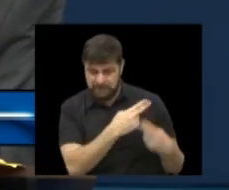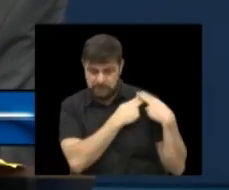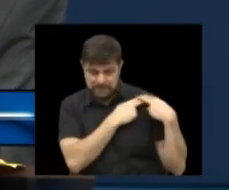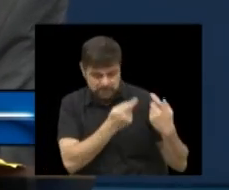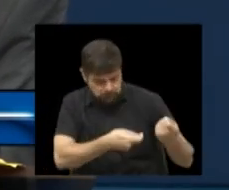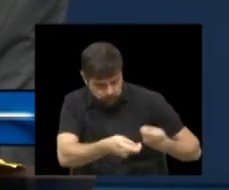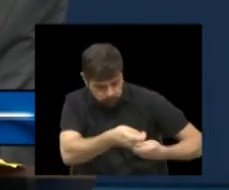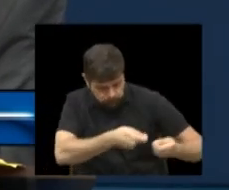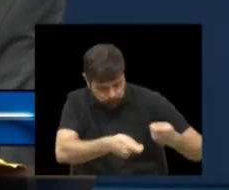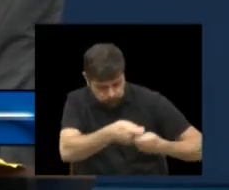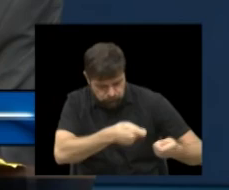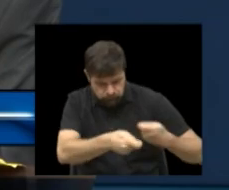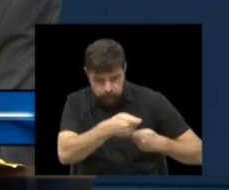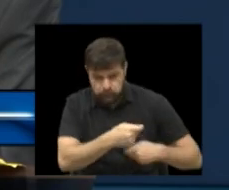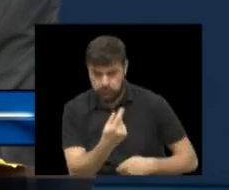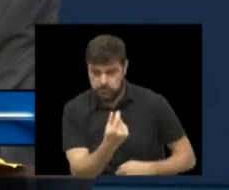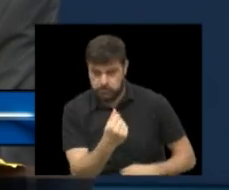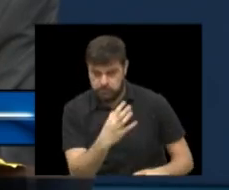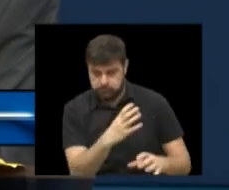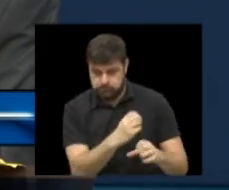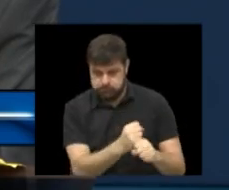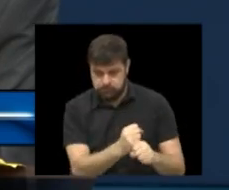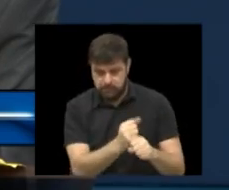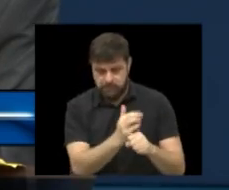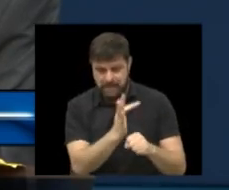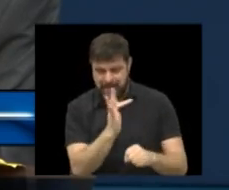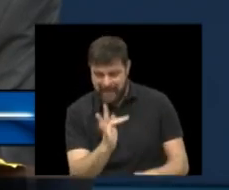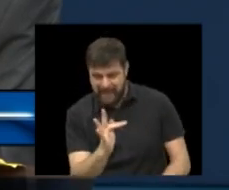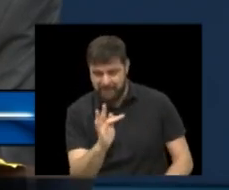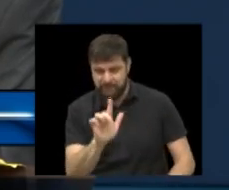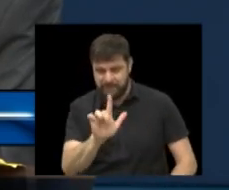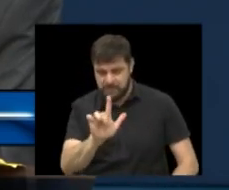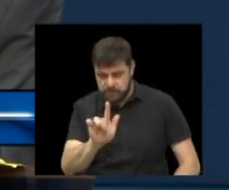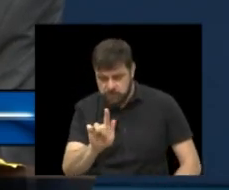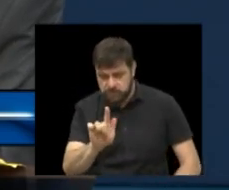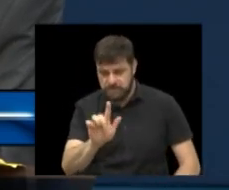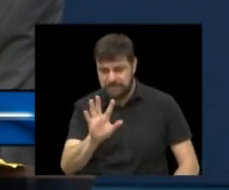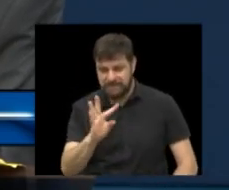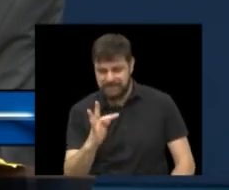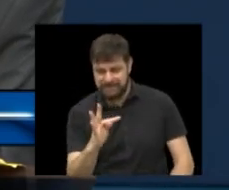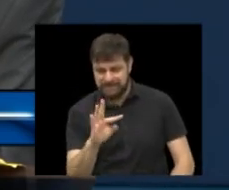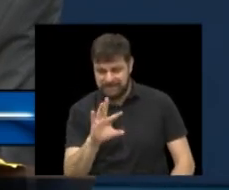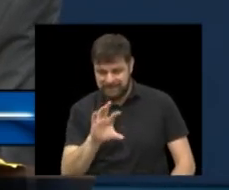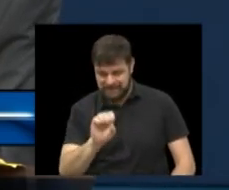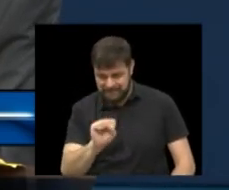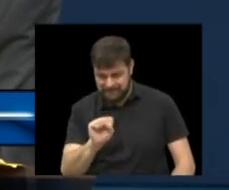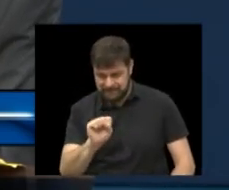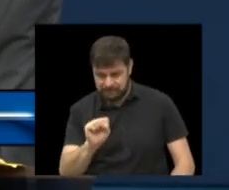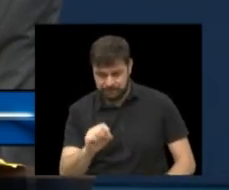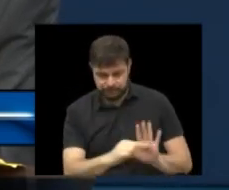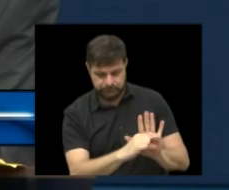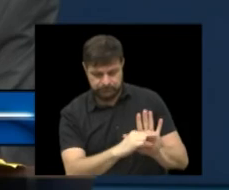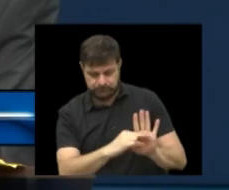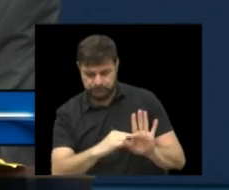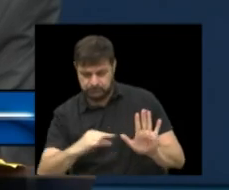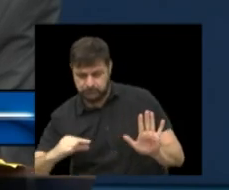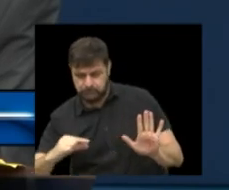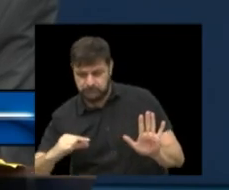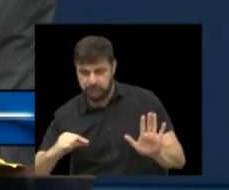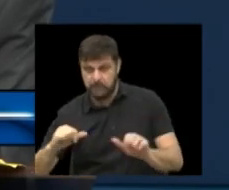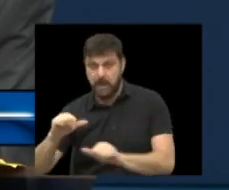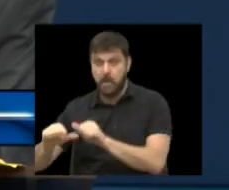o FGTS, modificou no final do ano passado um item dos critérios